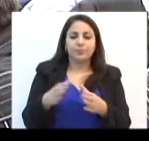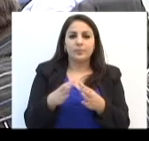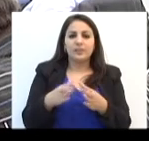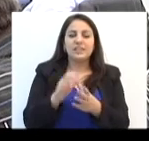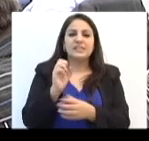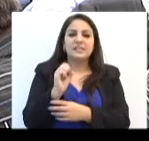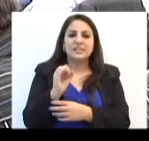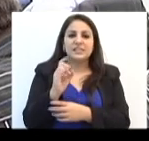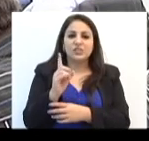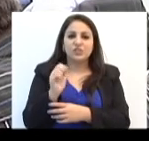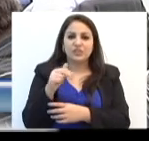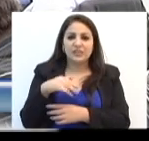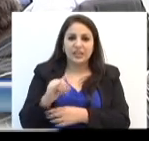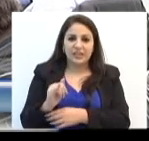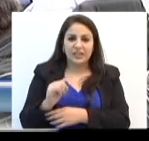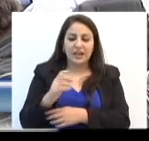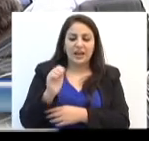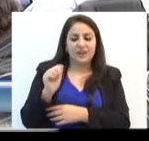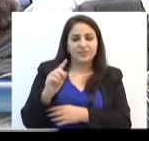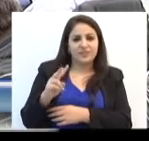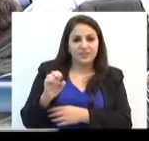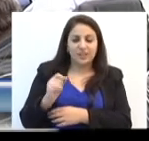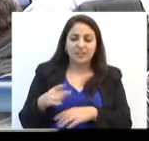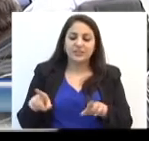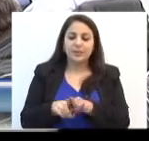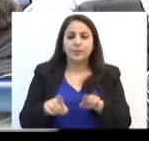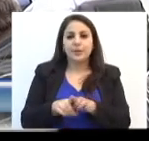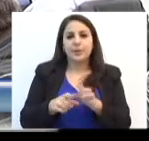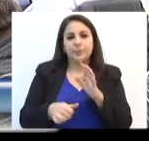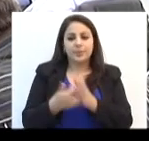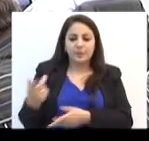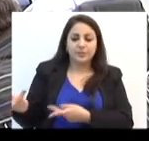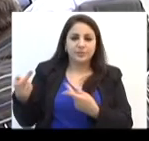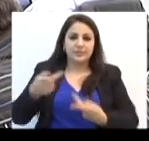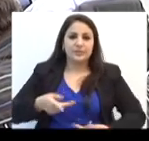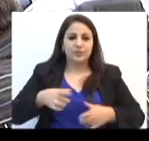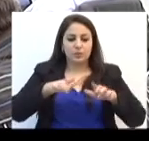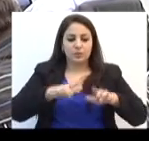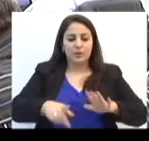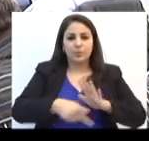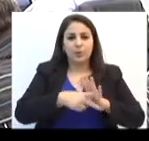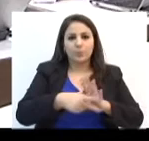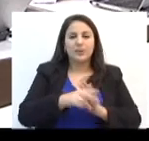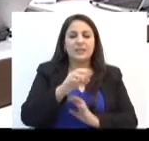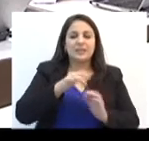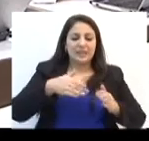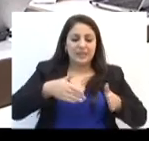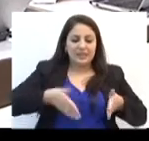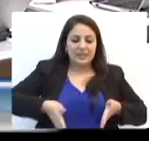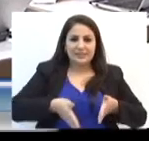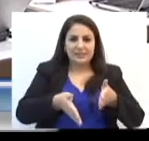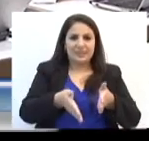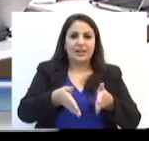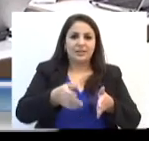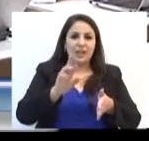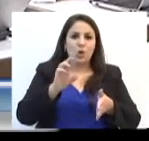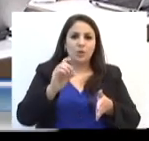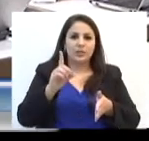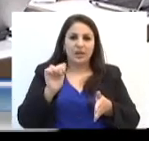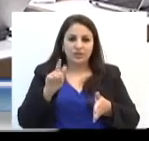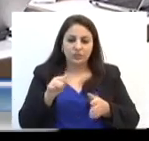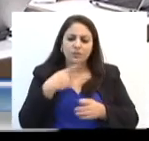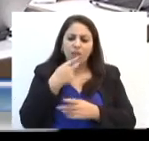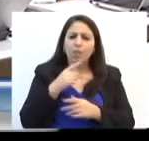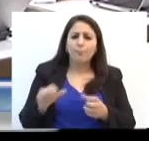Ávila. A primeira visita foi à sede do Departamento Autônomo de Estradas de Rodagem. Lá, os parlamentares trataram